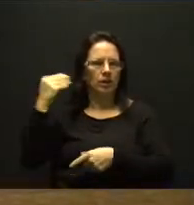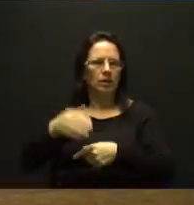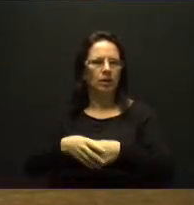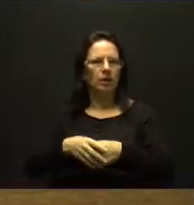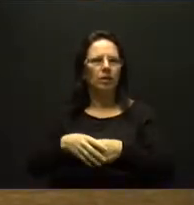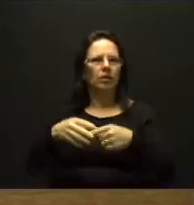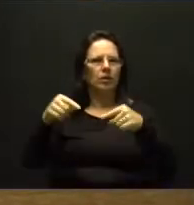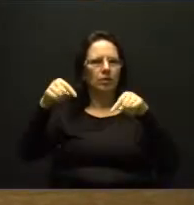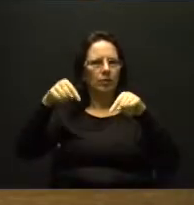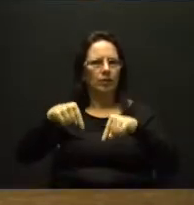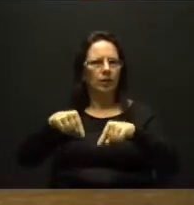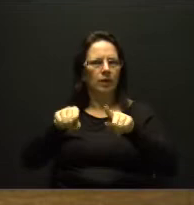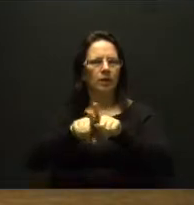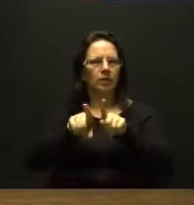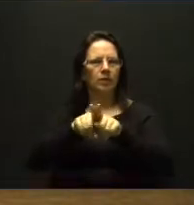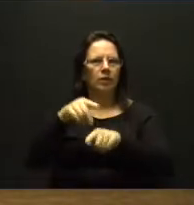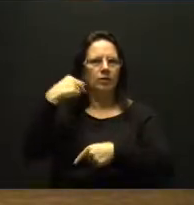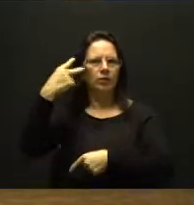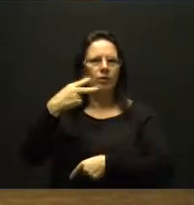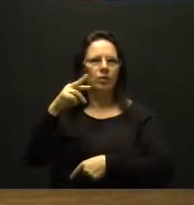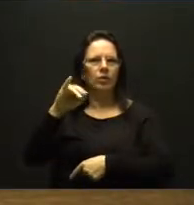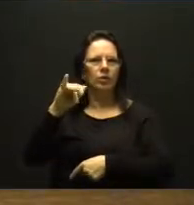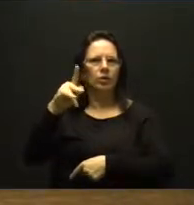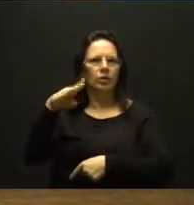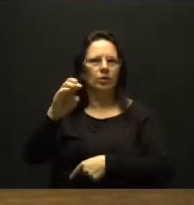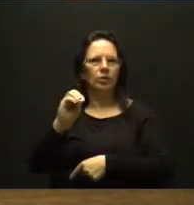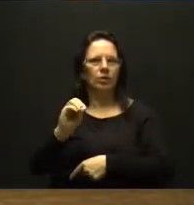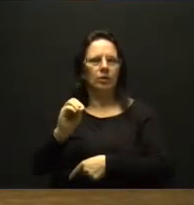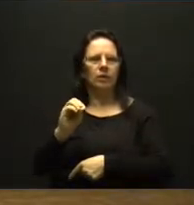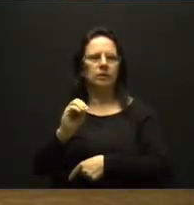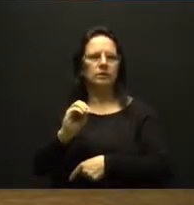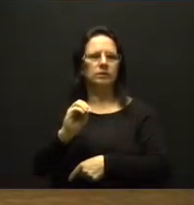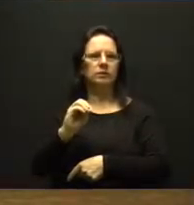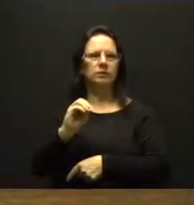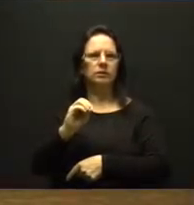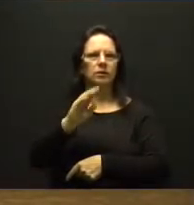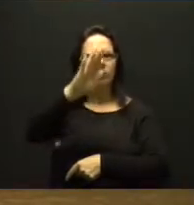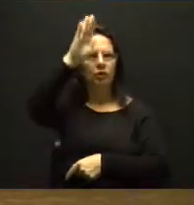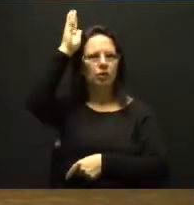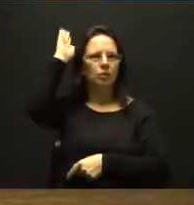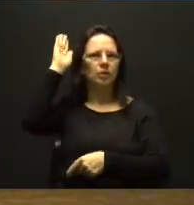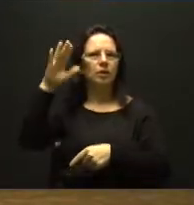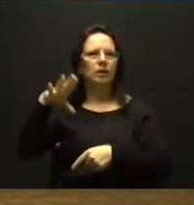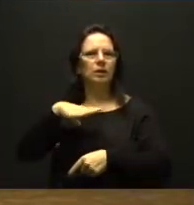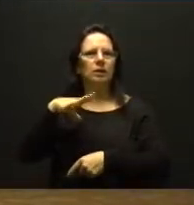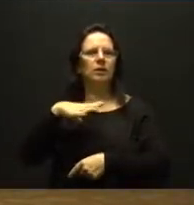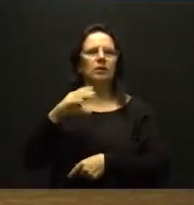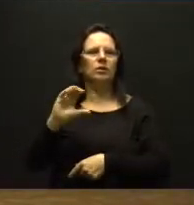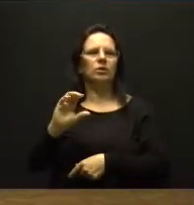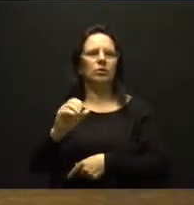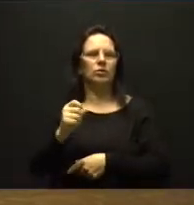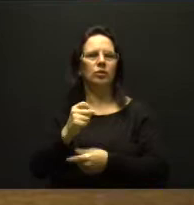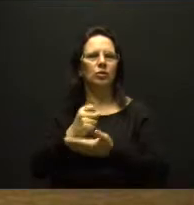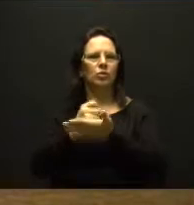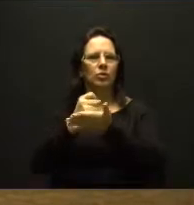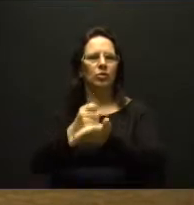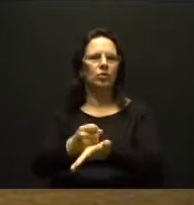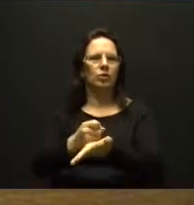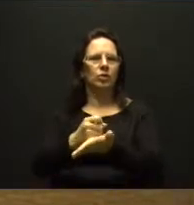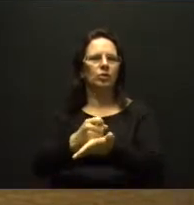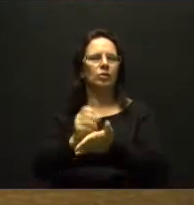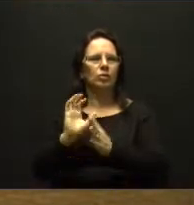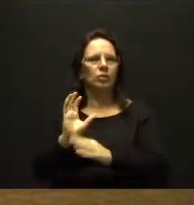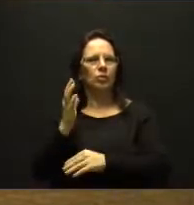foi aqui o vereador ricardo bombeiros da cidade também que dão apoio é uma questão quando